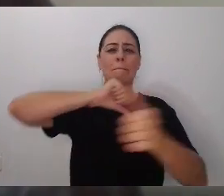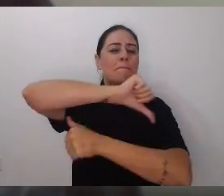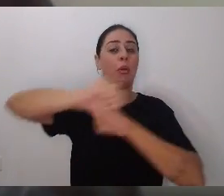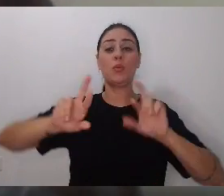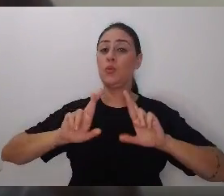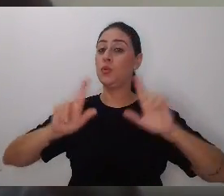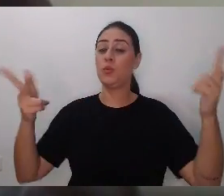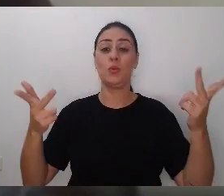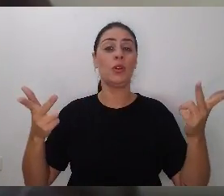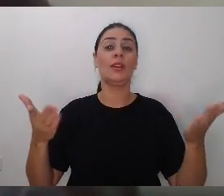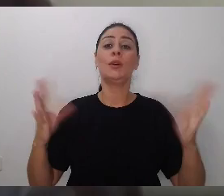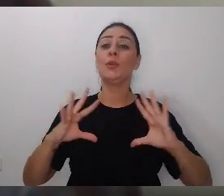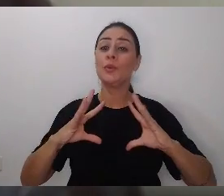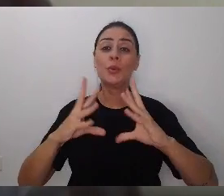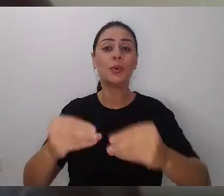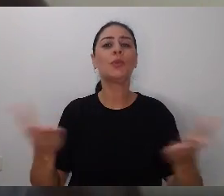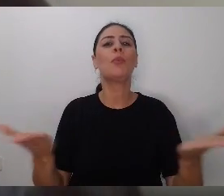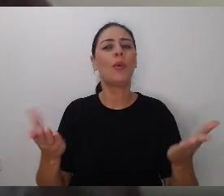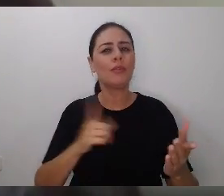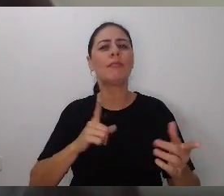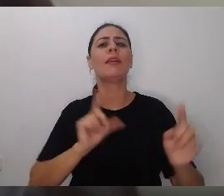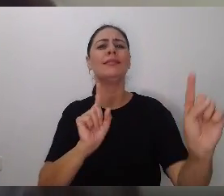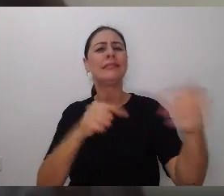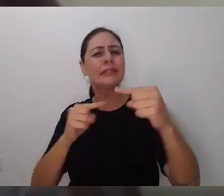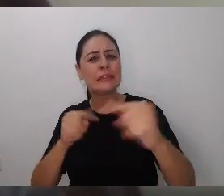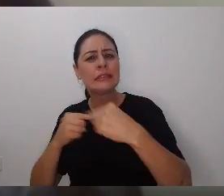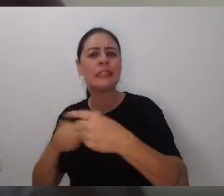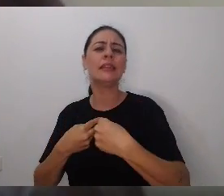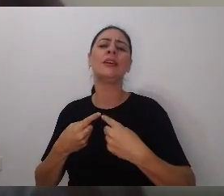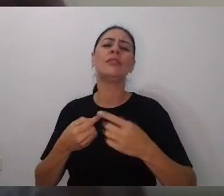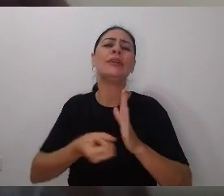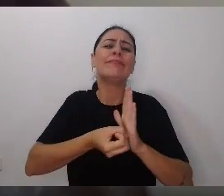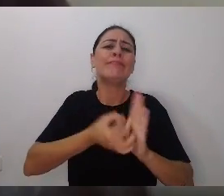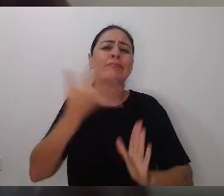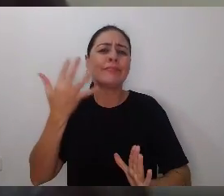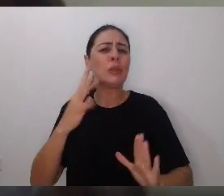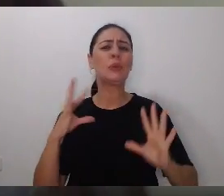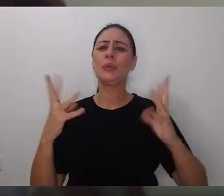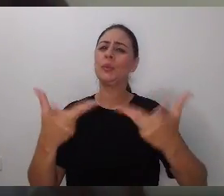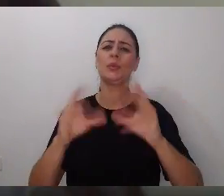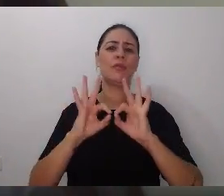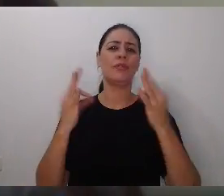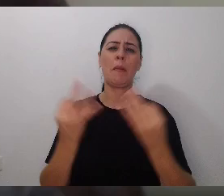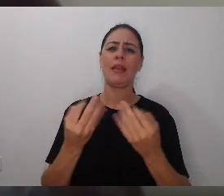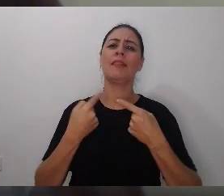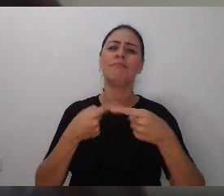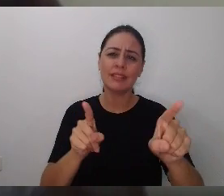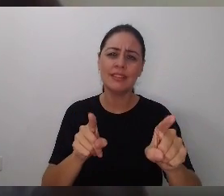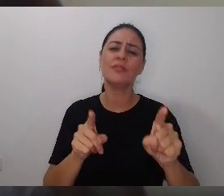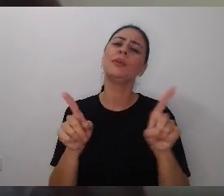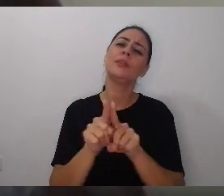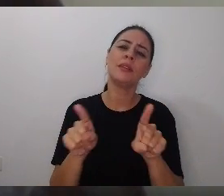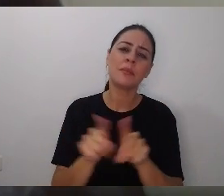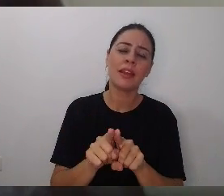Mudou muitas coisas e trouxe desafios diversos para todas